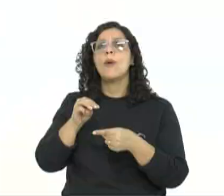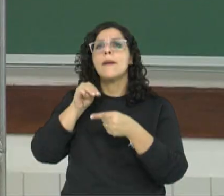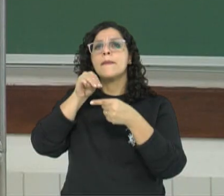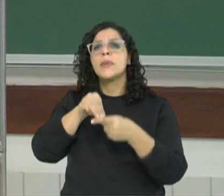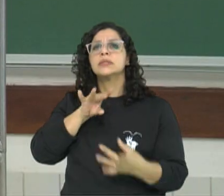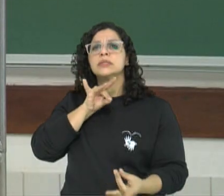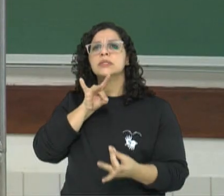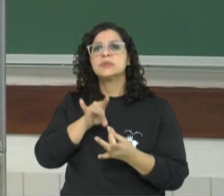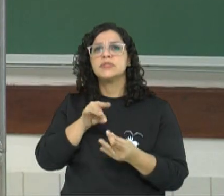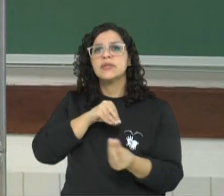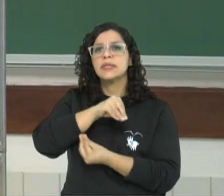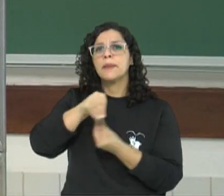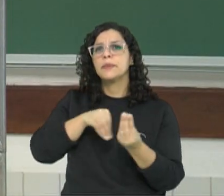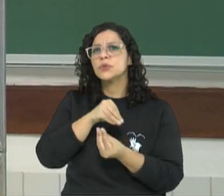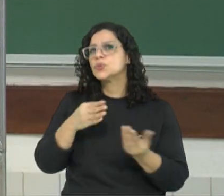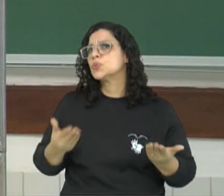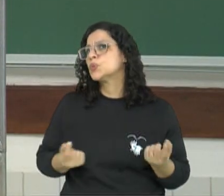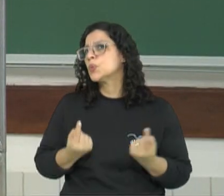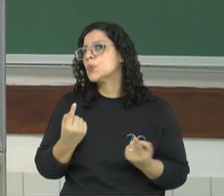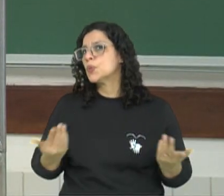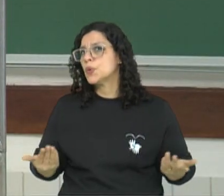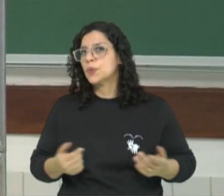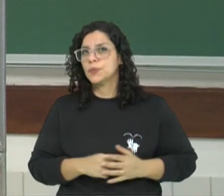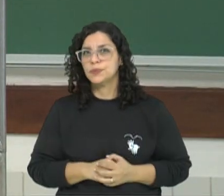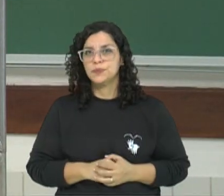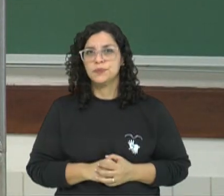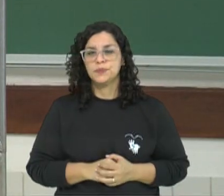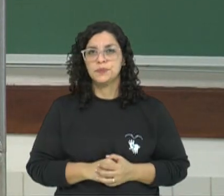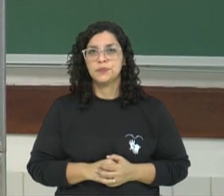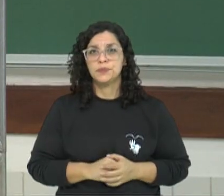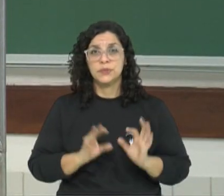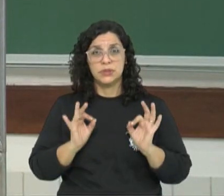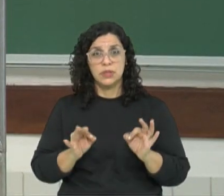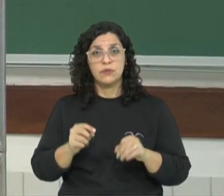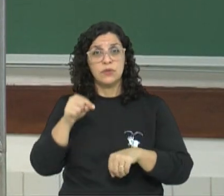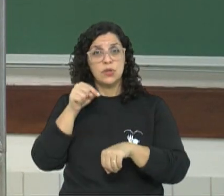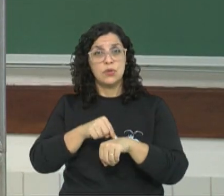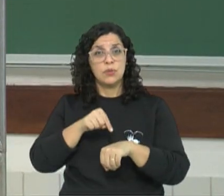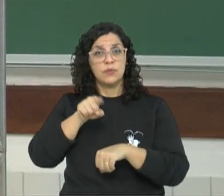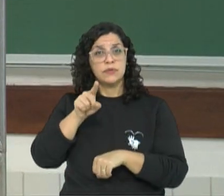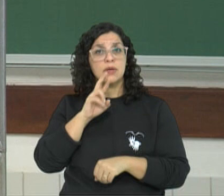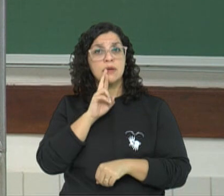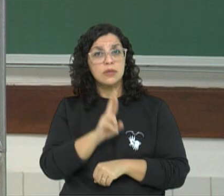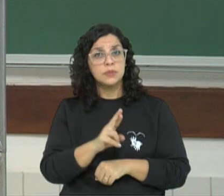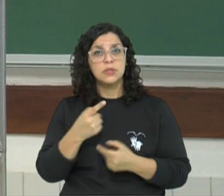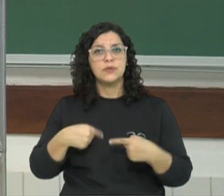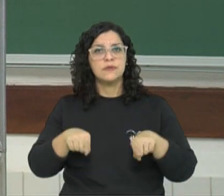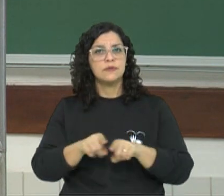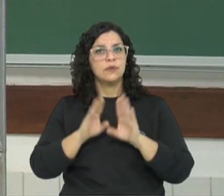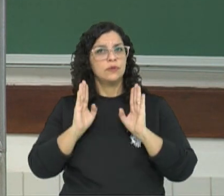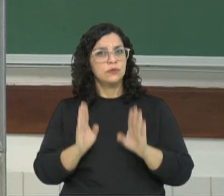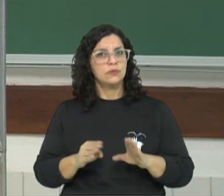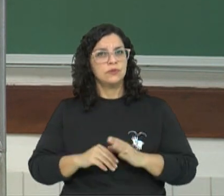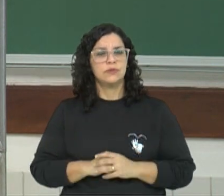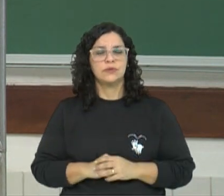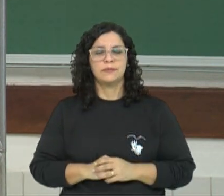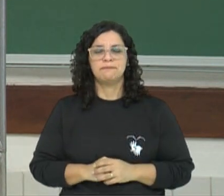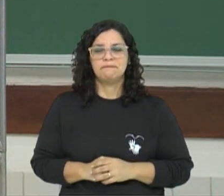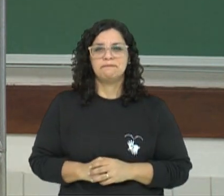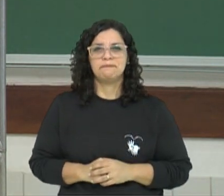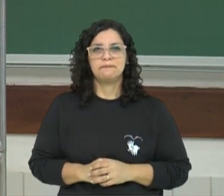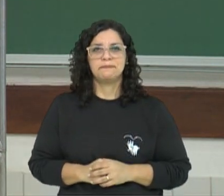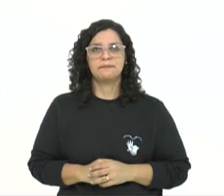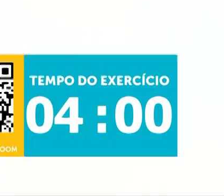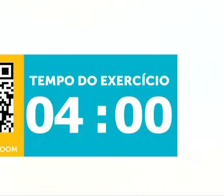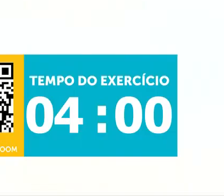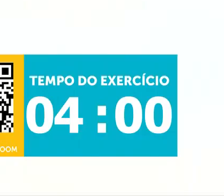qual a massa específica da mistura? Certo? Eu vou dar um tempinho para vocês e daqui a pouco a gente responde essa